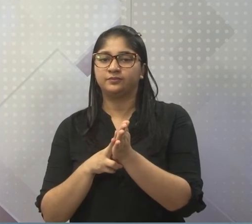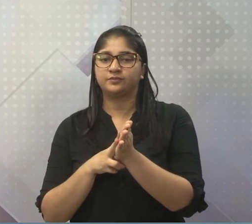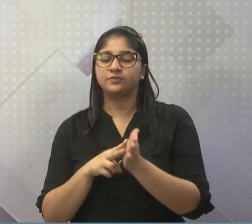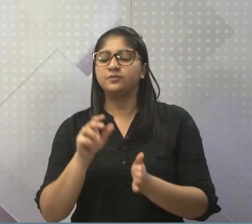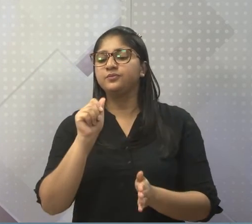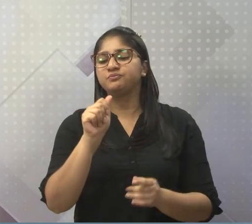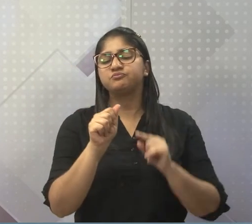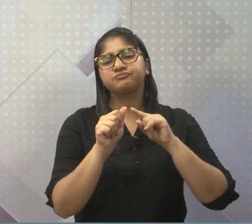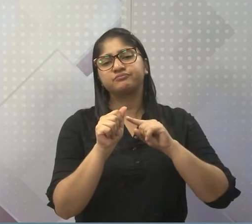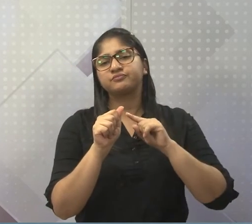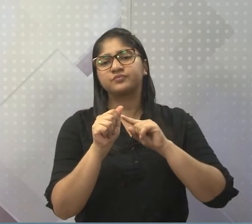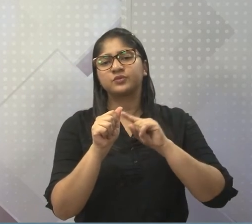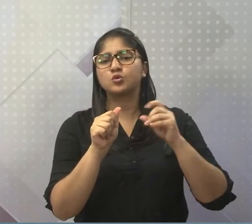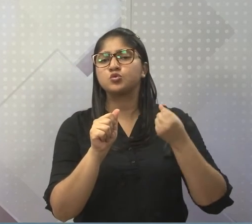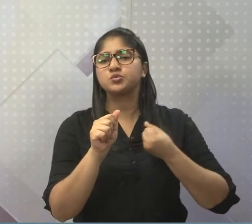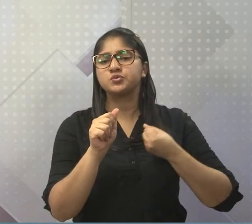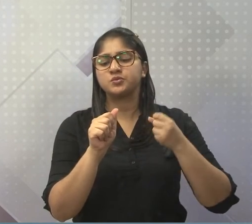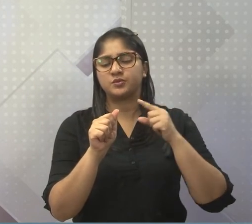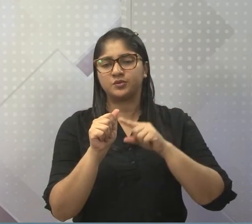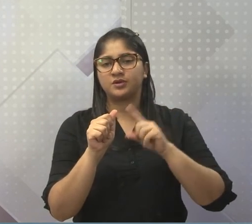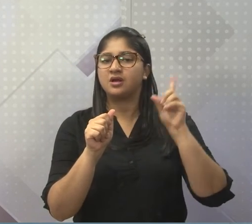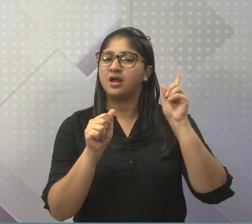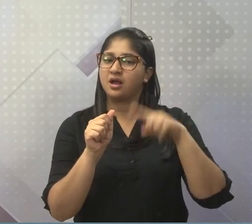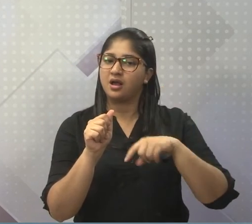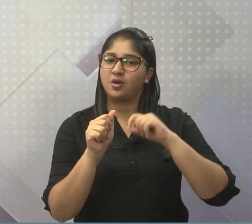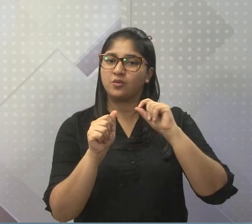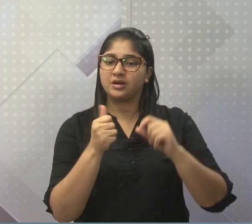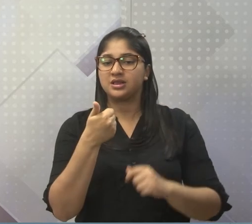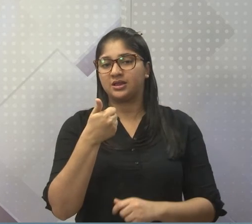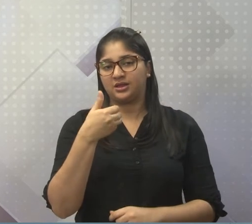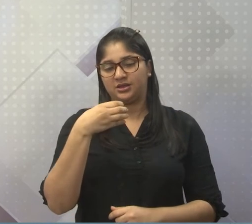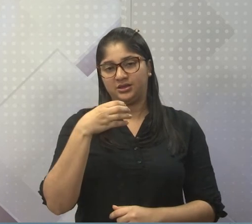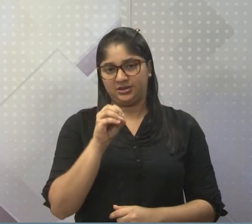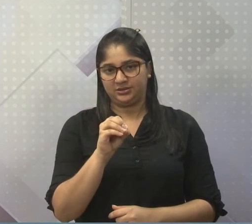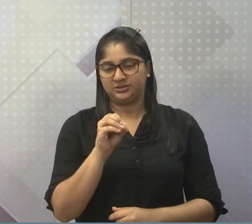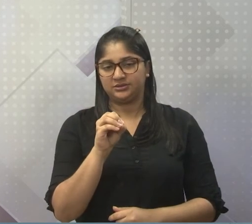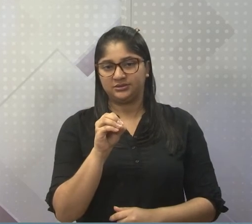vale o meu A? A gente tem aqui no exemplo, o A vale 10.